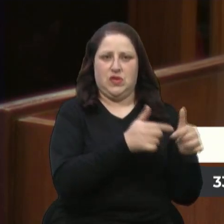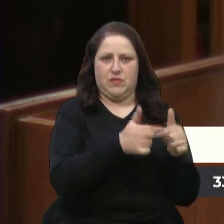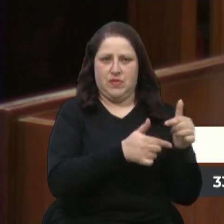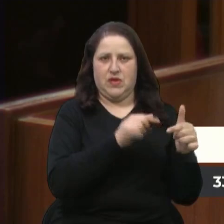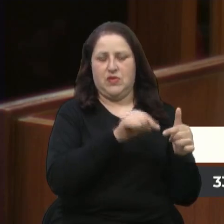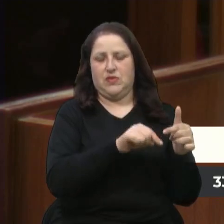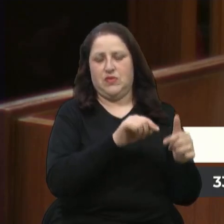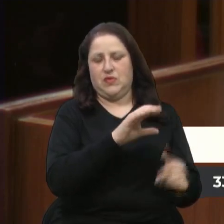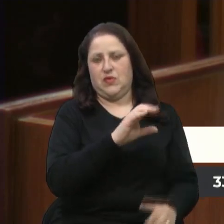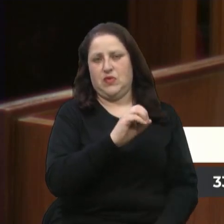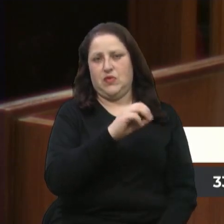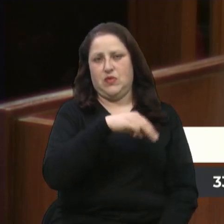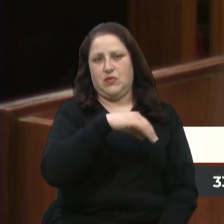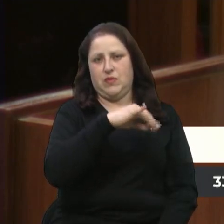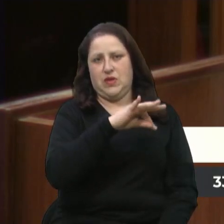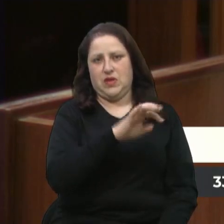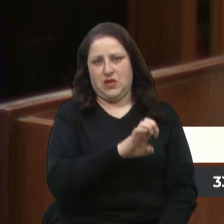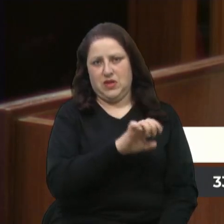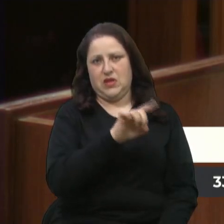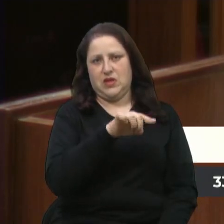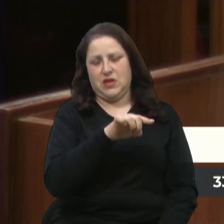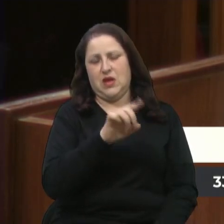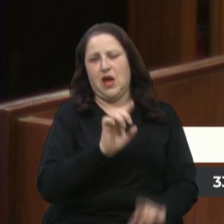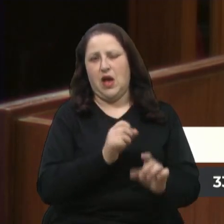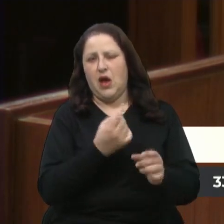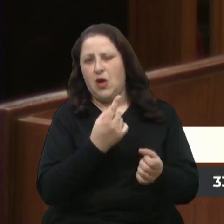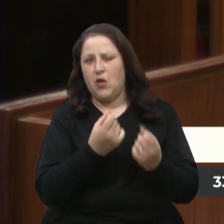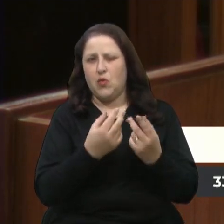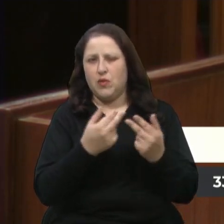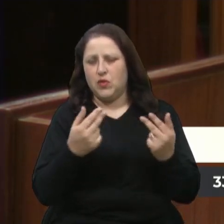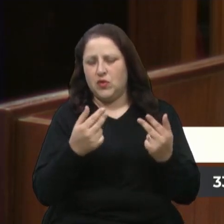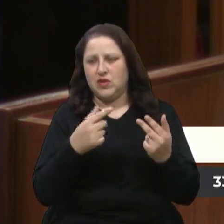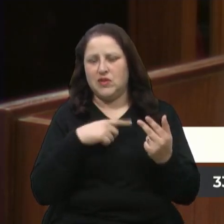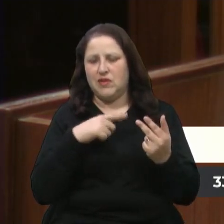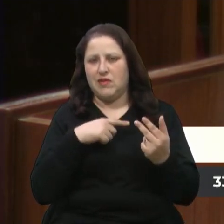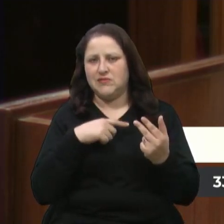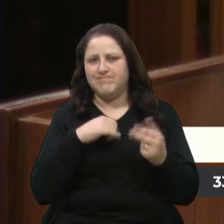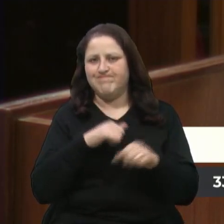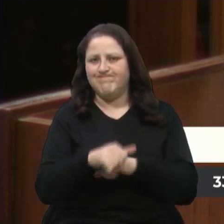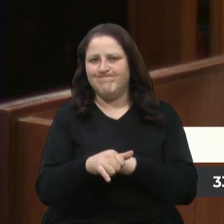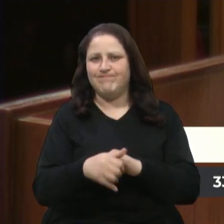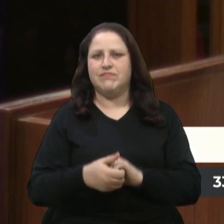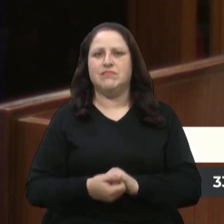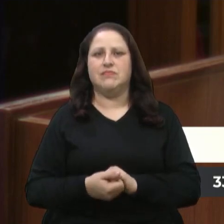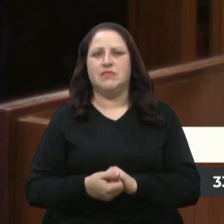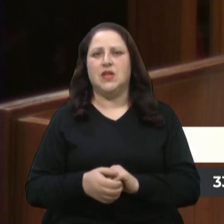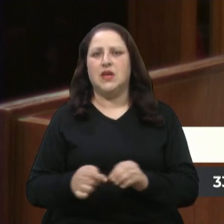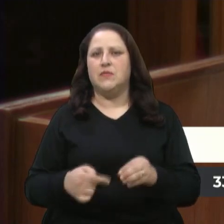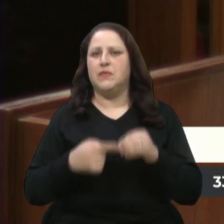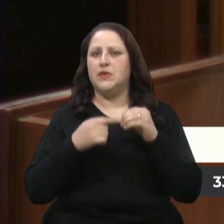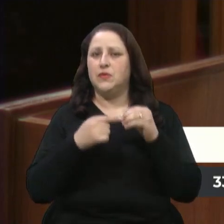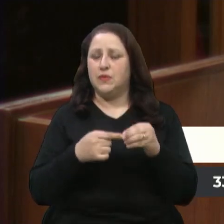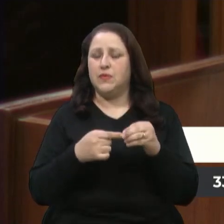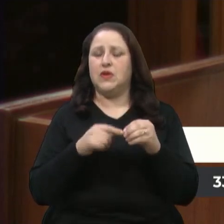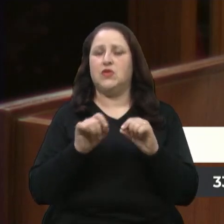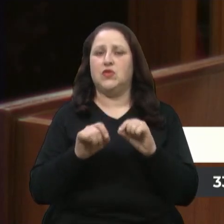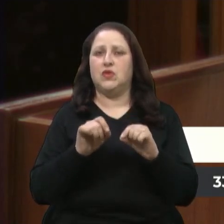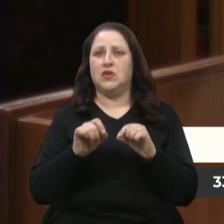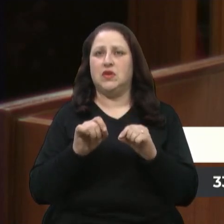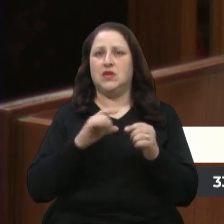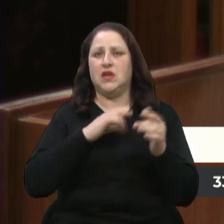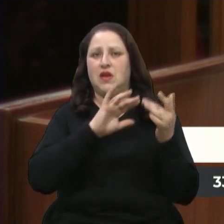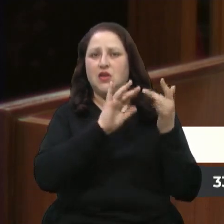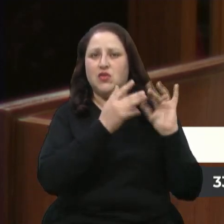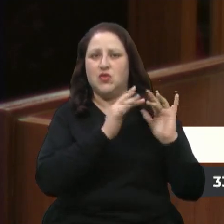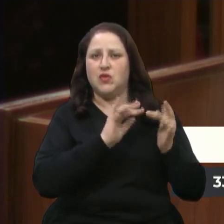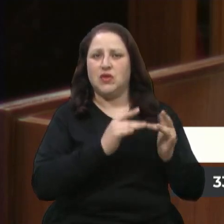situações, enfim, né, que não estão de acordo. E, principalmente, pessoal, propor articulação